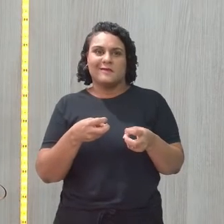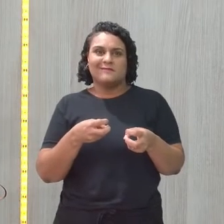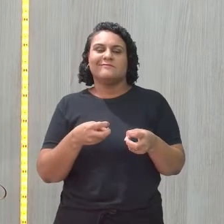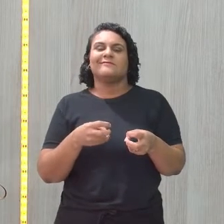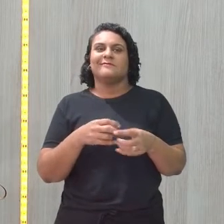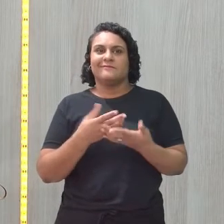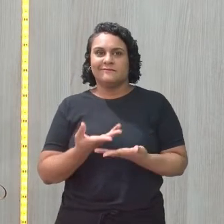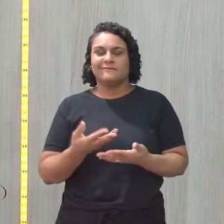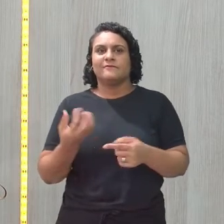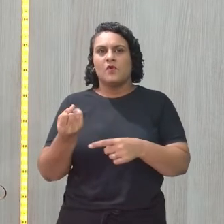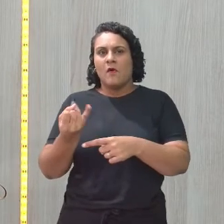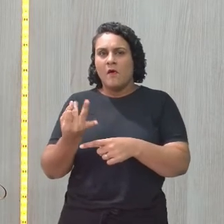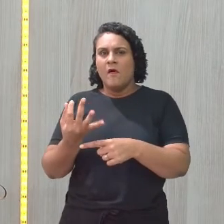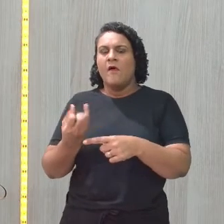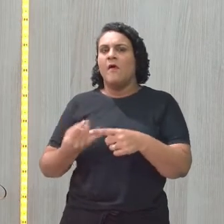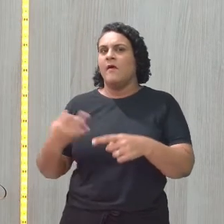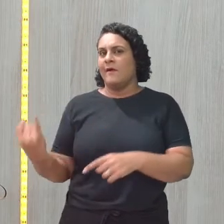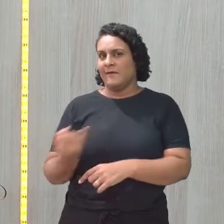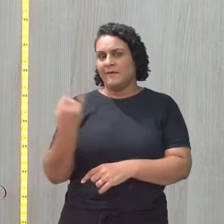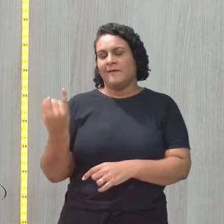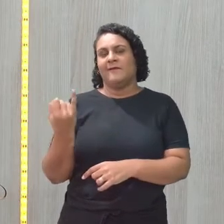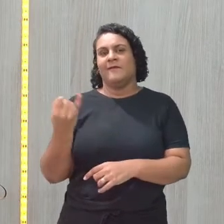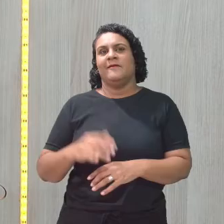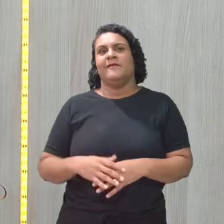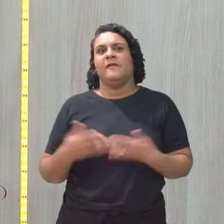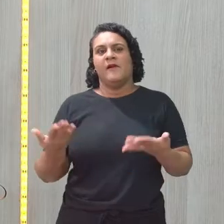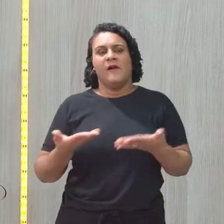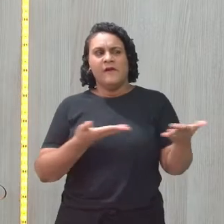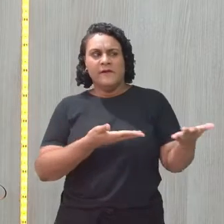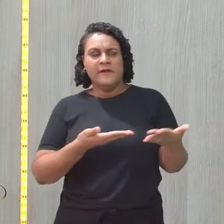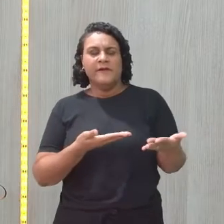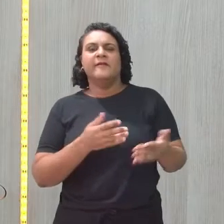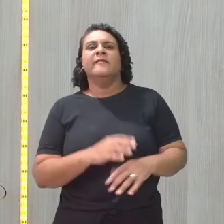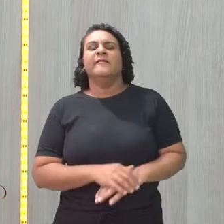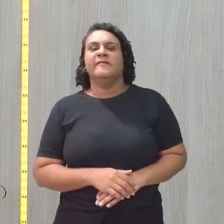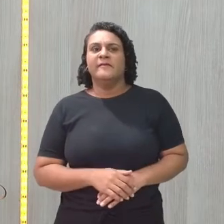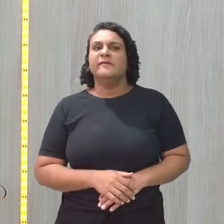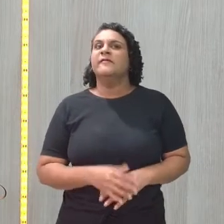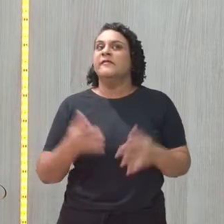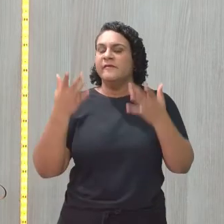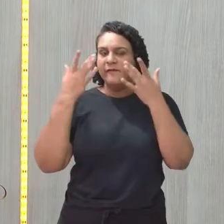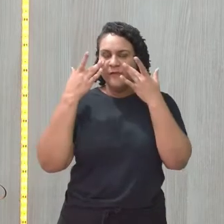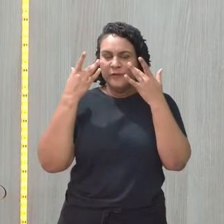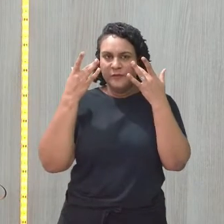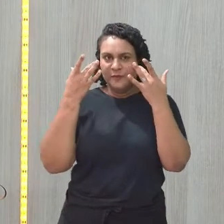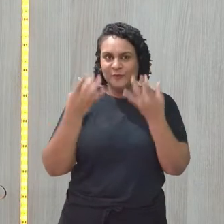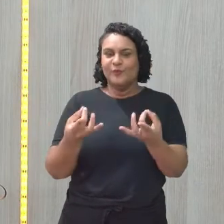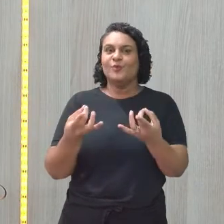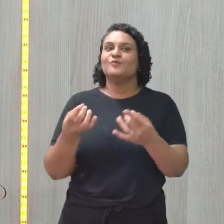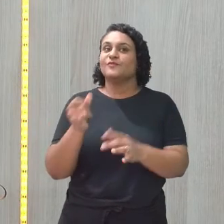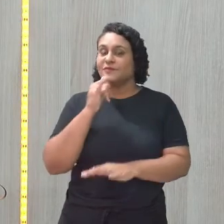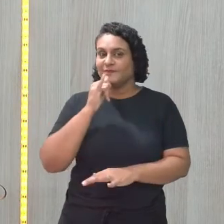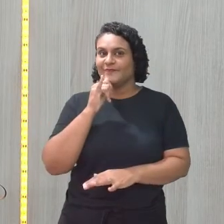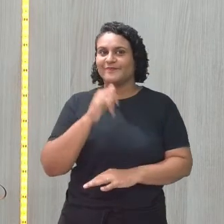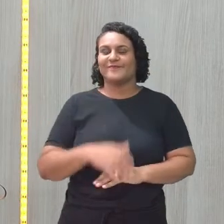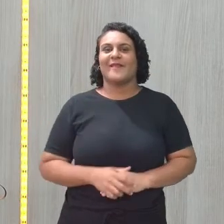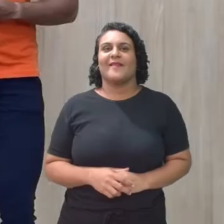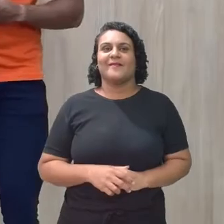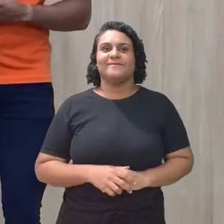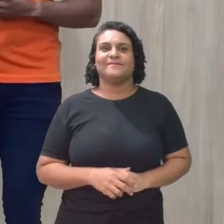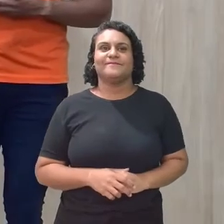com relação às frações, tá certo? Passar para ele continuar aí, mas presta bem atenção nesses exemplos aí. Vai lá,